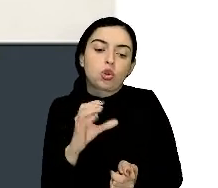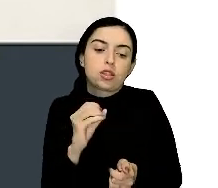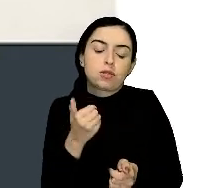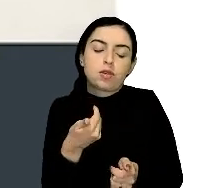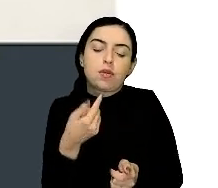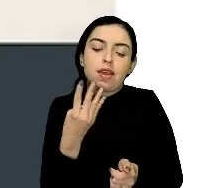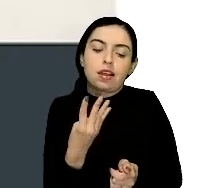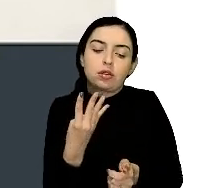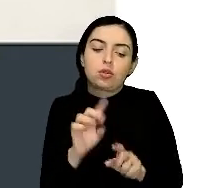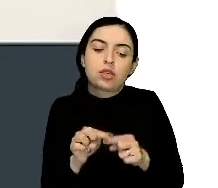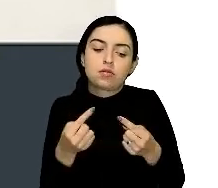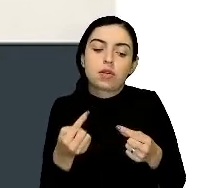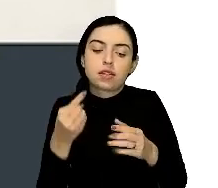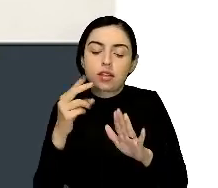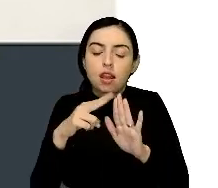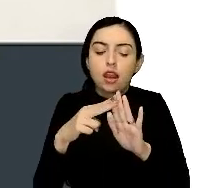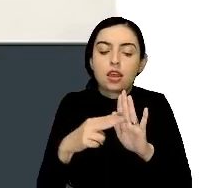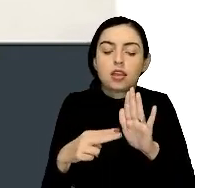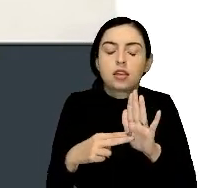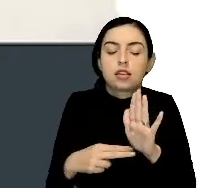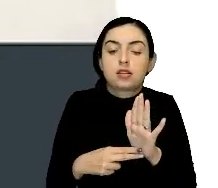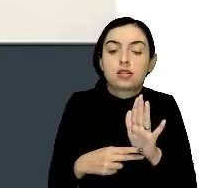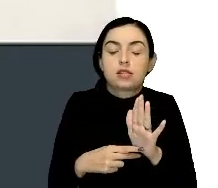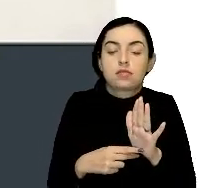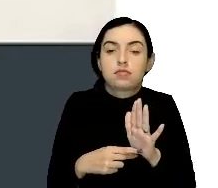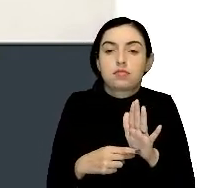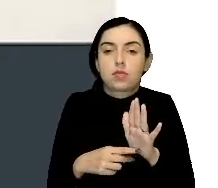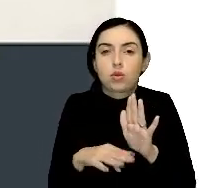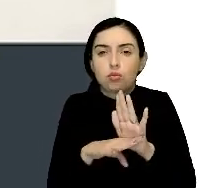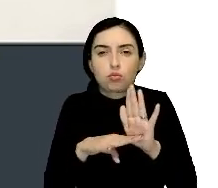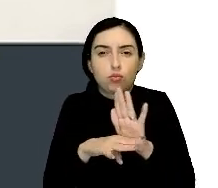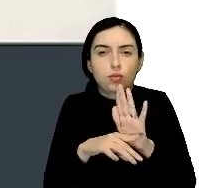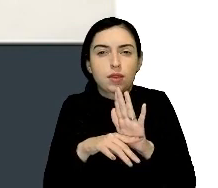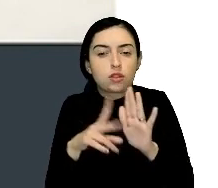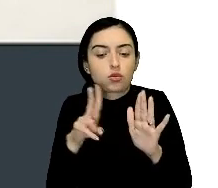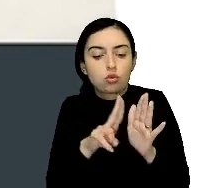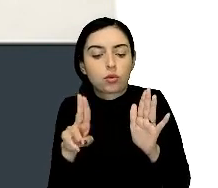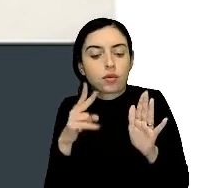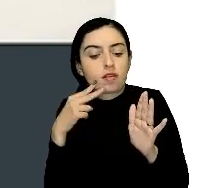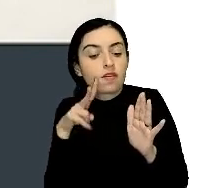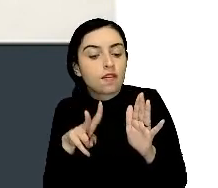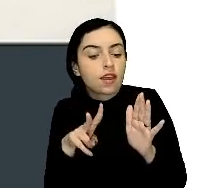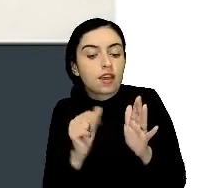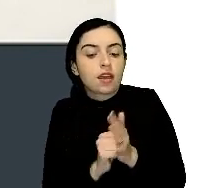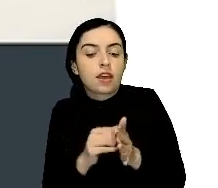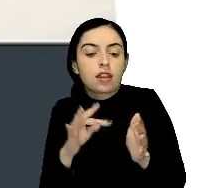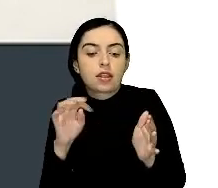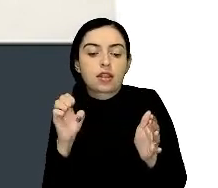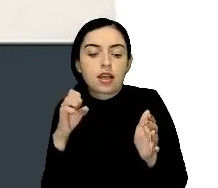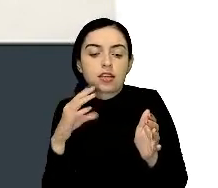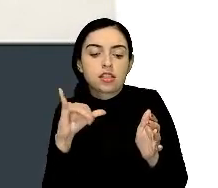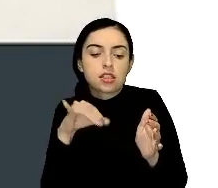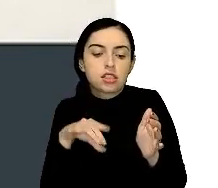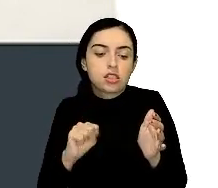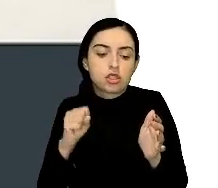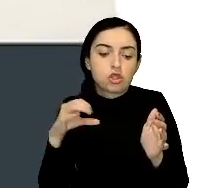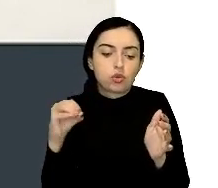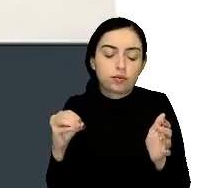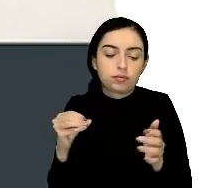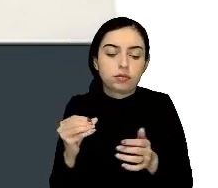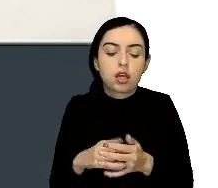lista. E aqui, lá no penúltimo nome, a gente vê o Tarcísio Dalmaso. O Tarcísio Dalmaso é professor de Direito